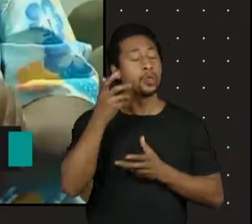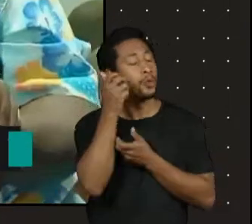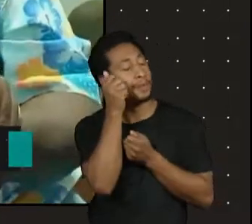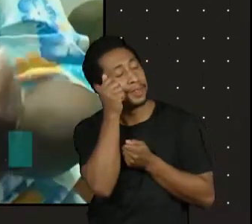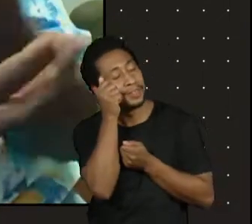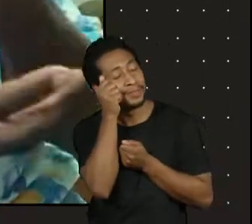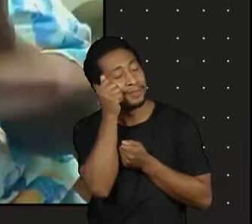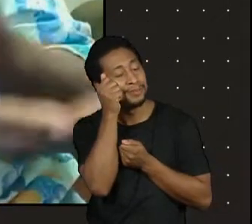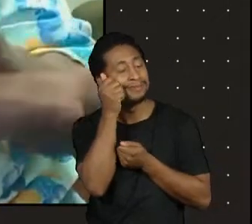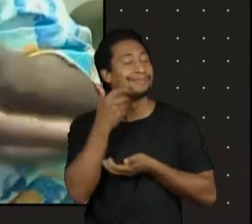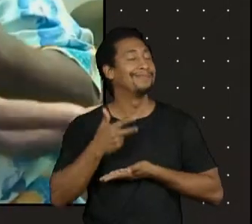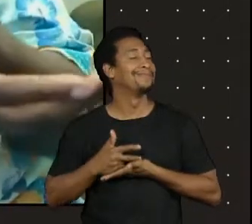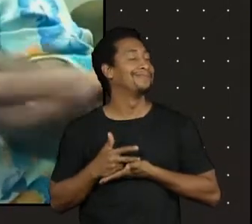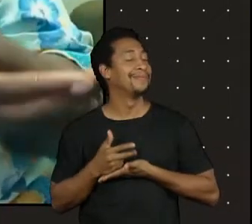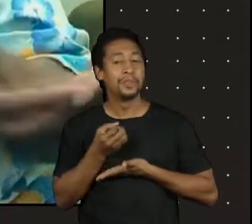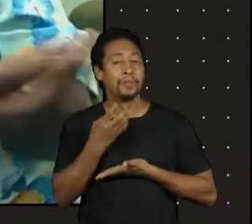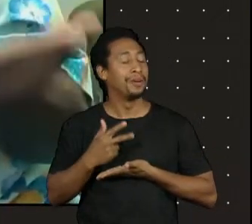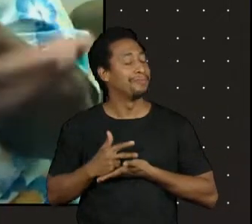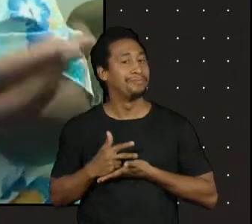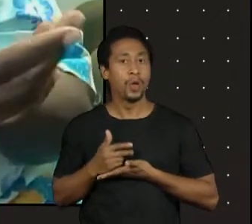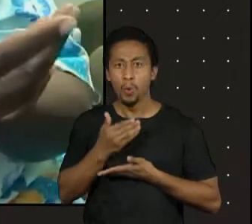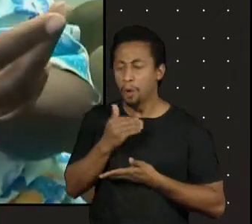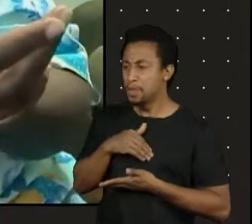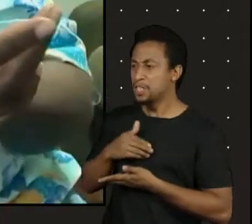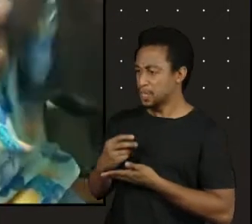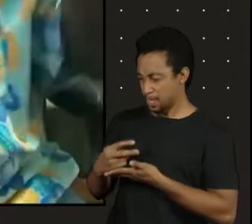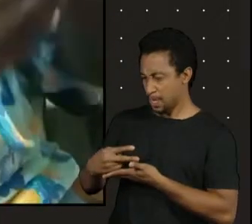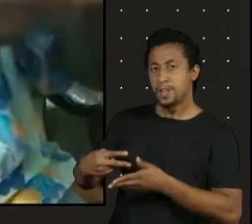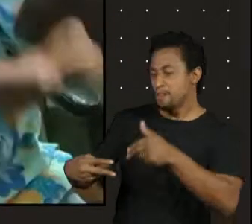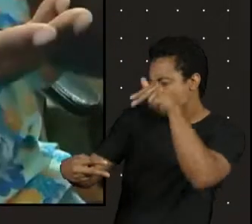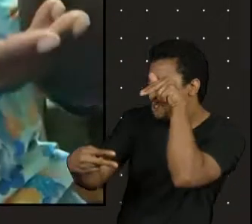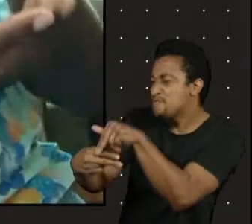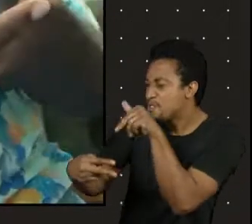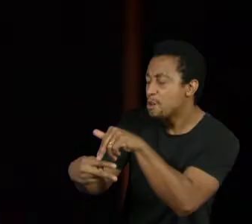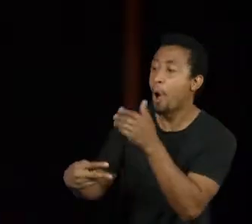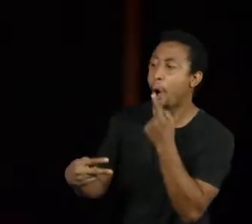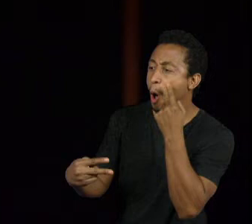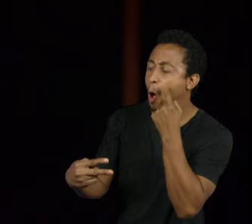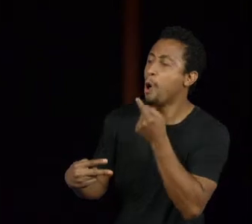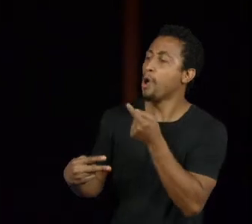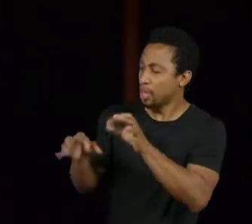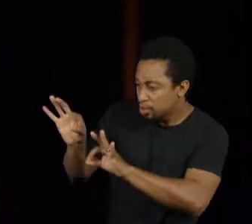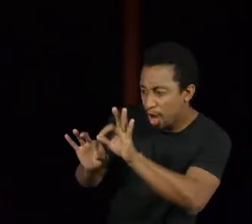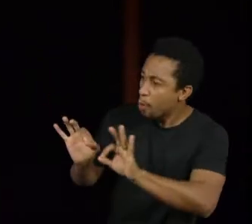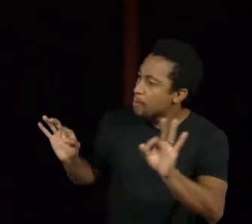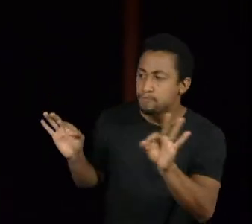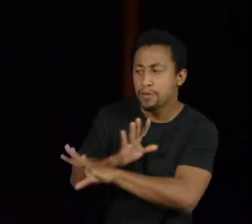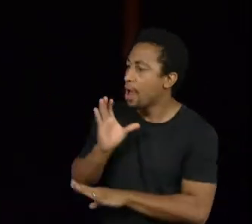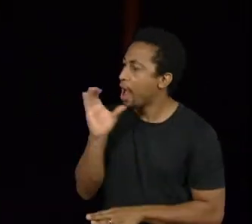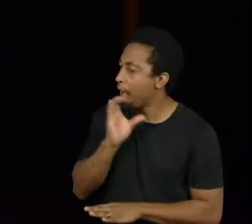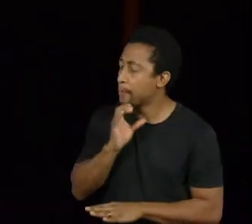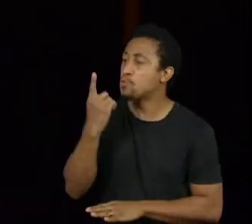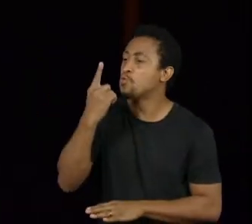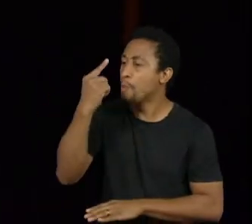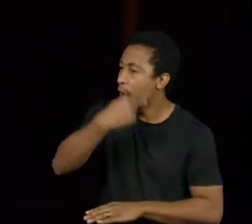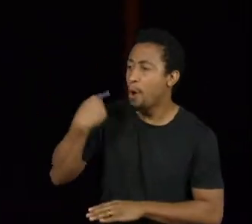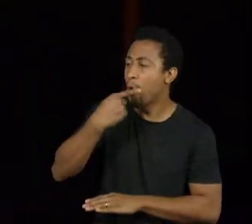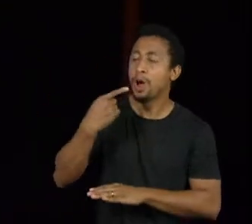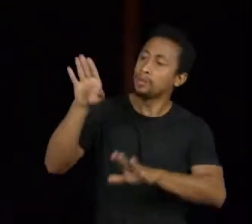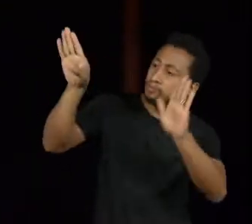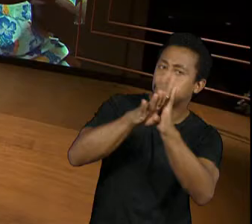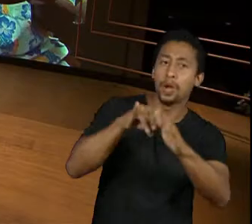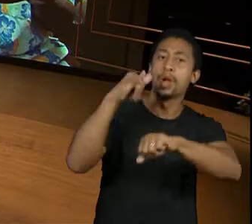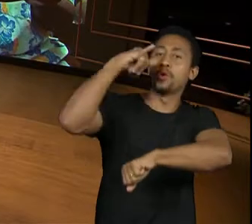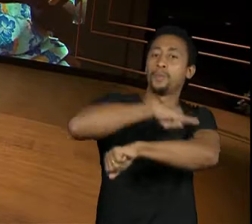porta e diz, daqui a 1 hora no aeroporto. Aí você tem que sair correndo e ir para o aeroporto, porque você tem que obedecer